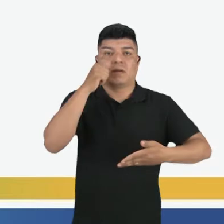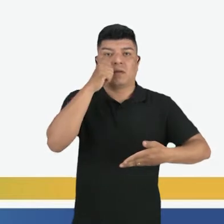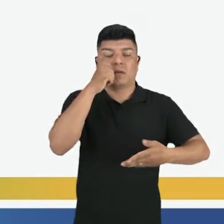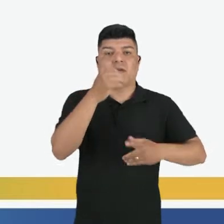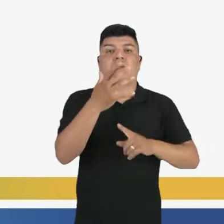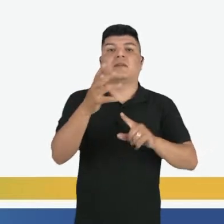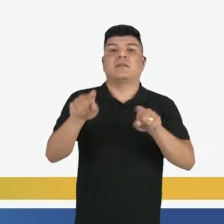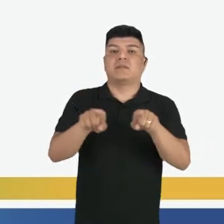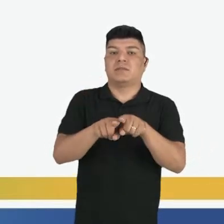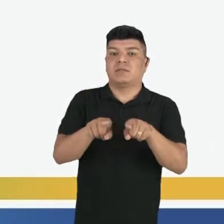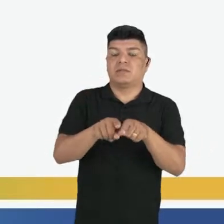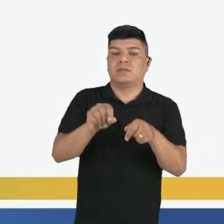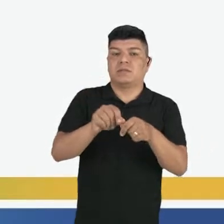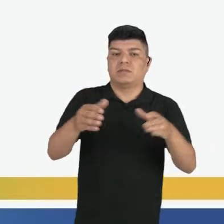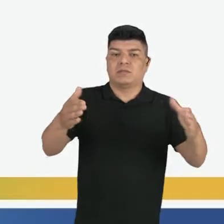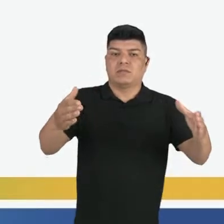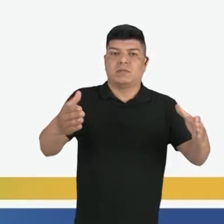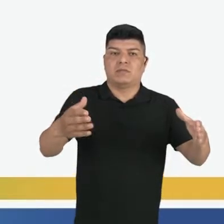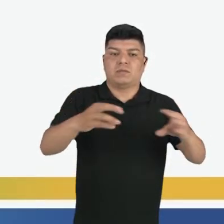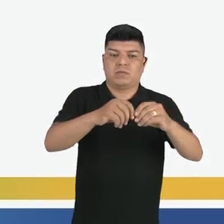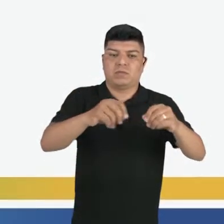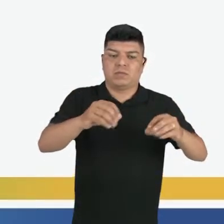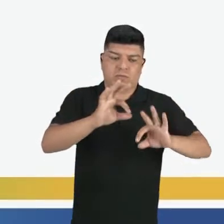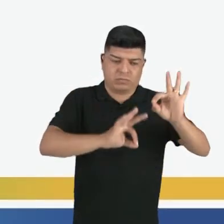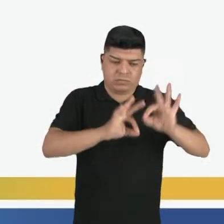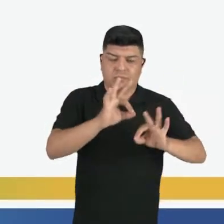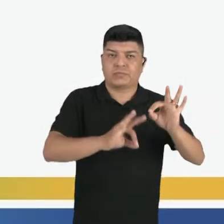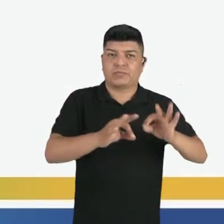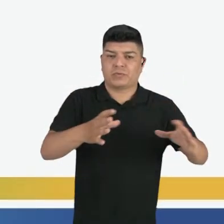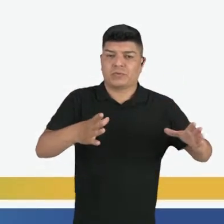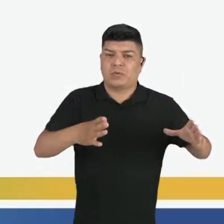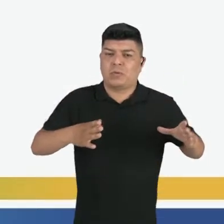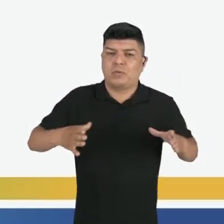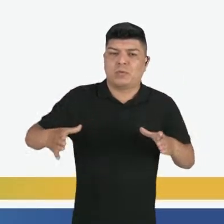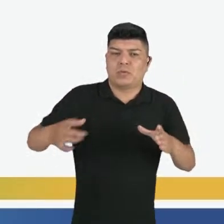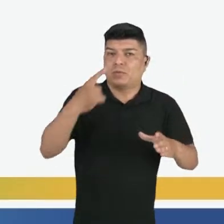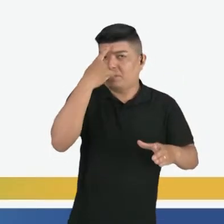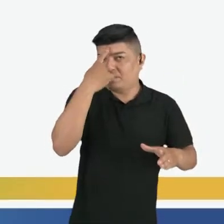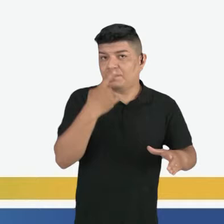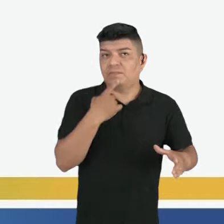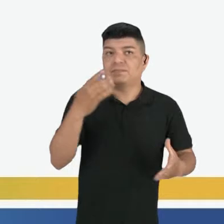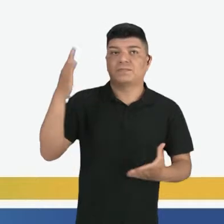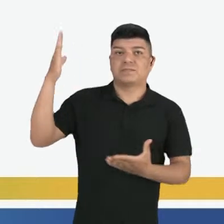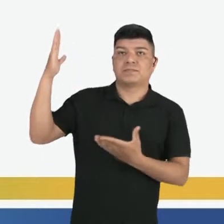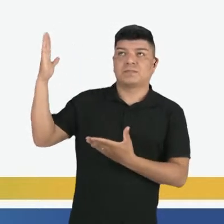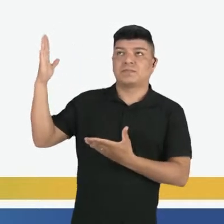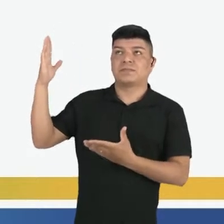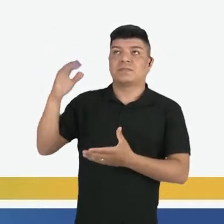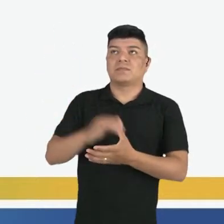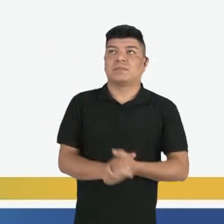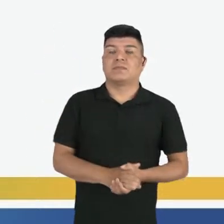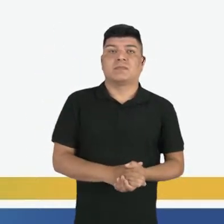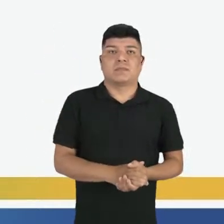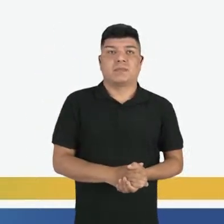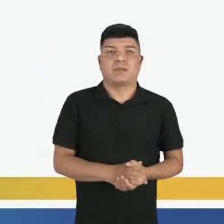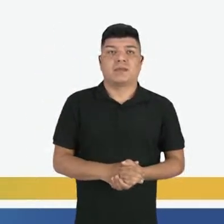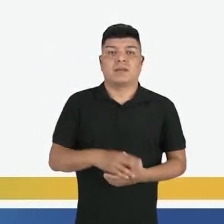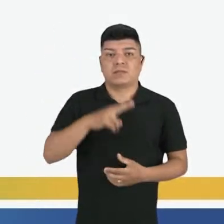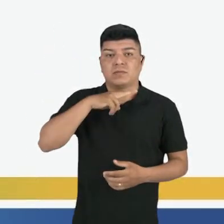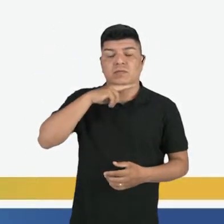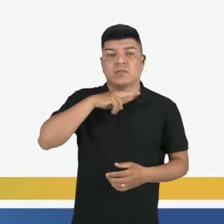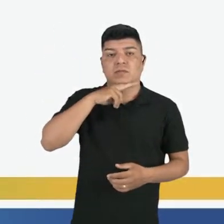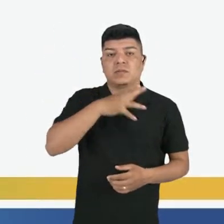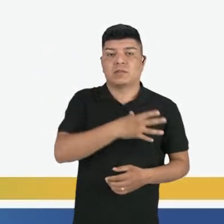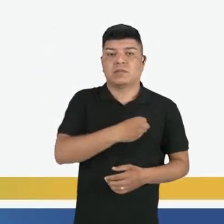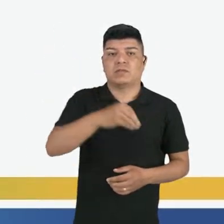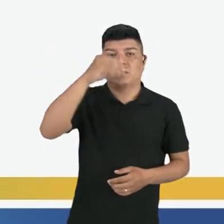paneleiras, que fazem essas panelas de barro conforme a ilustração, às suas filhas, netas,